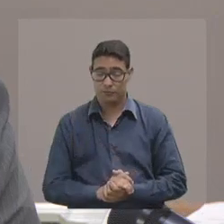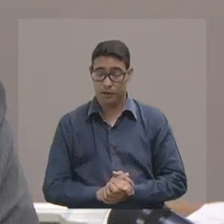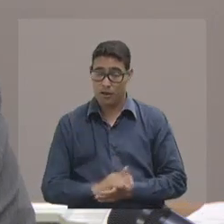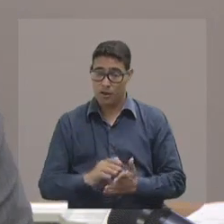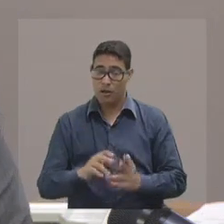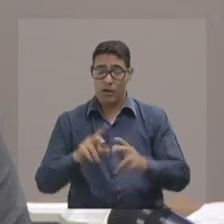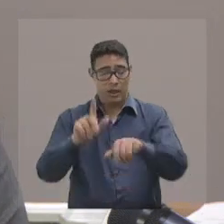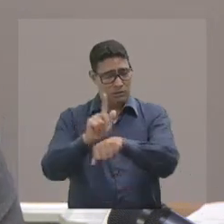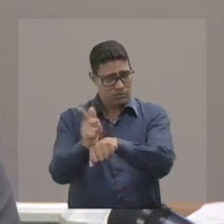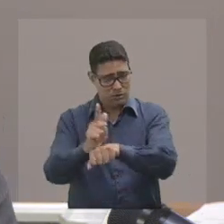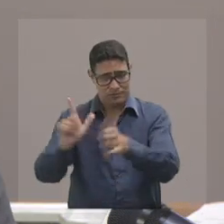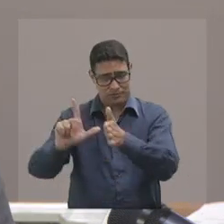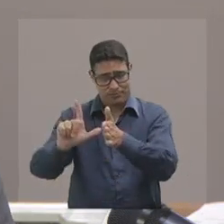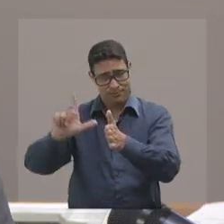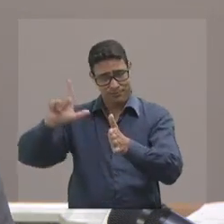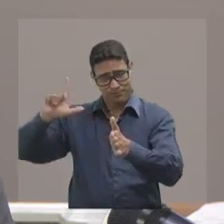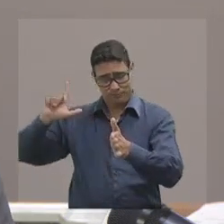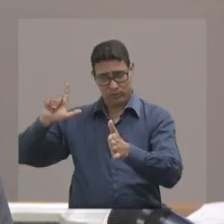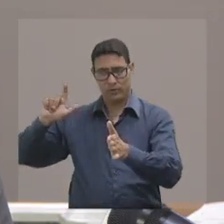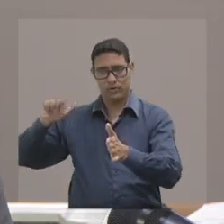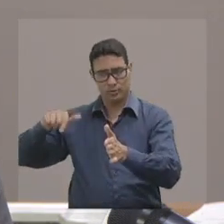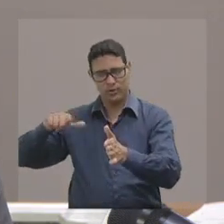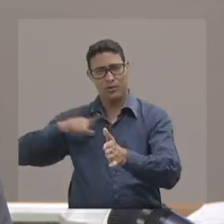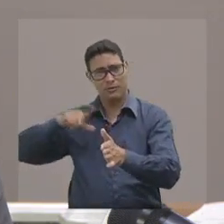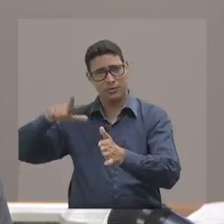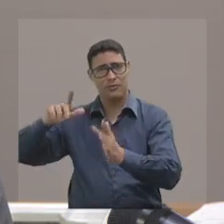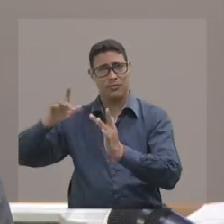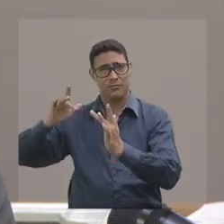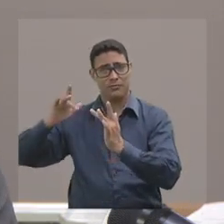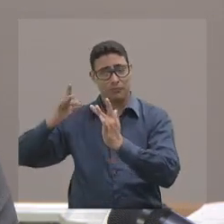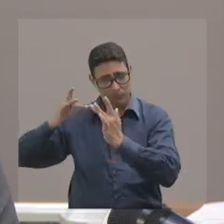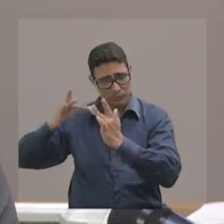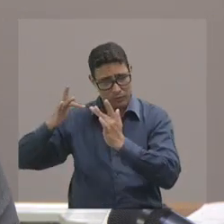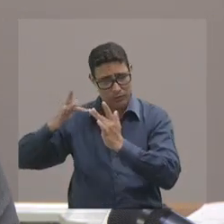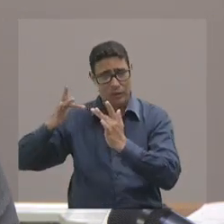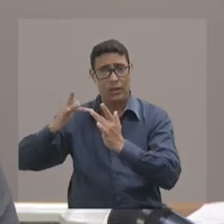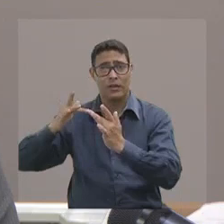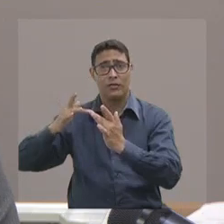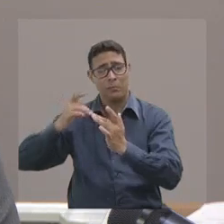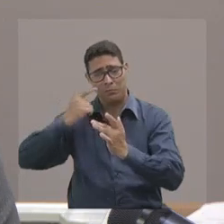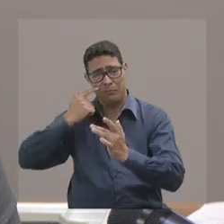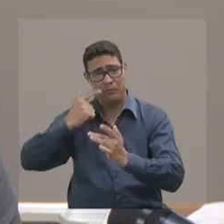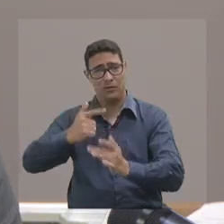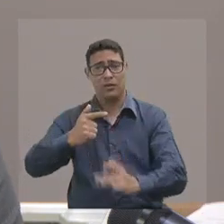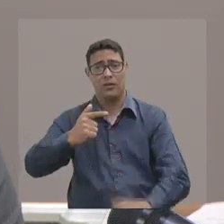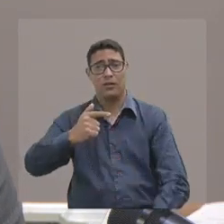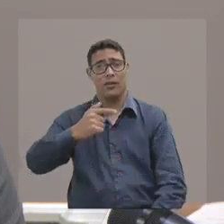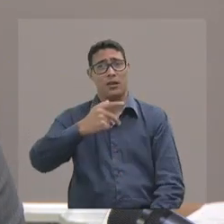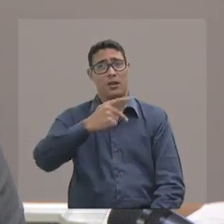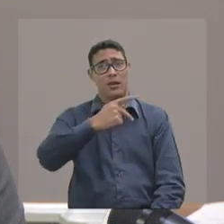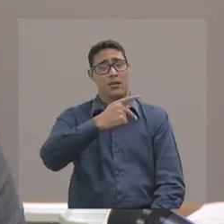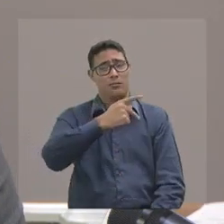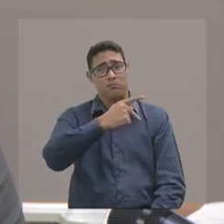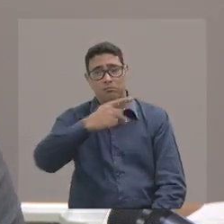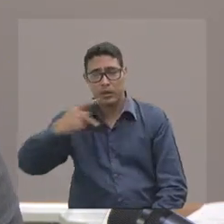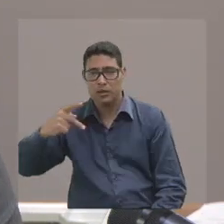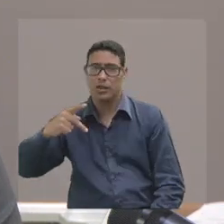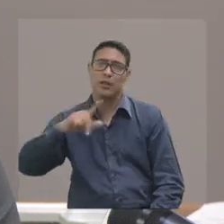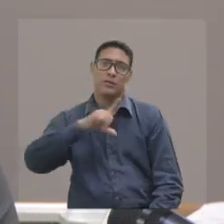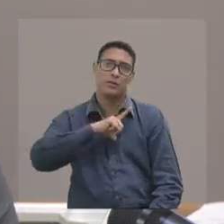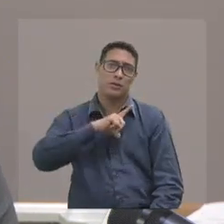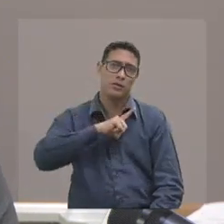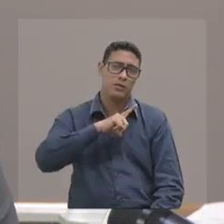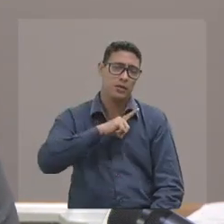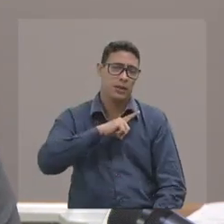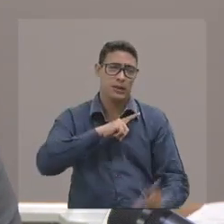anteriores e foi onde eu tive contato eu vi um presidente que tem é lógico